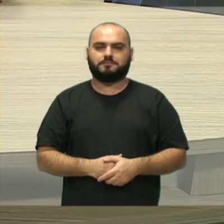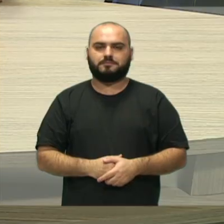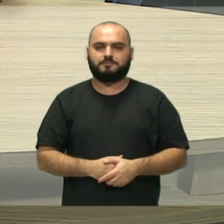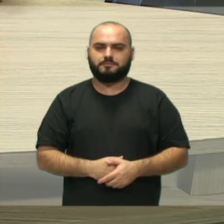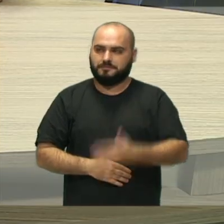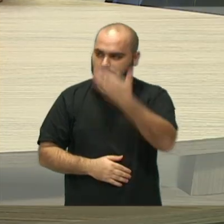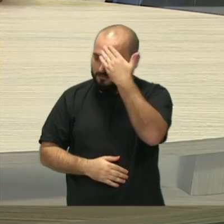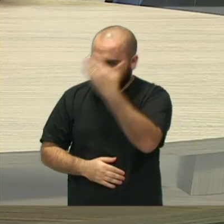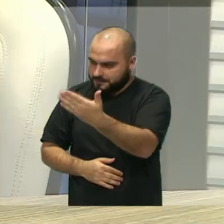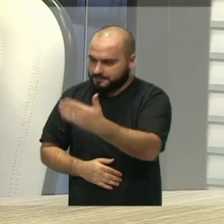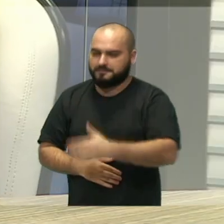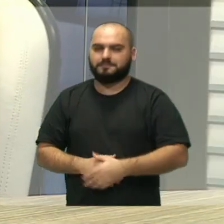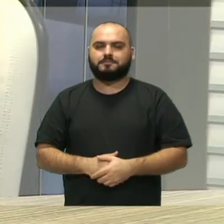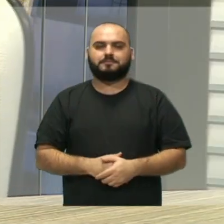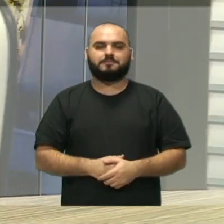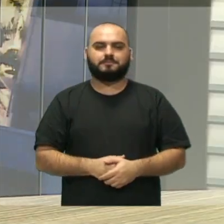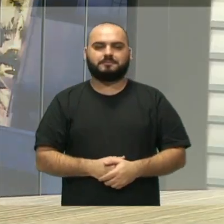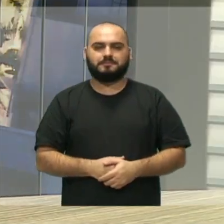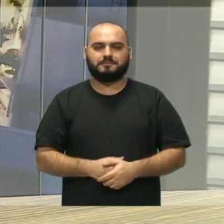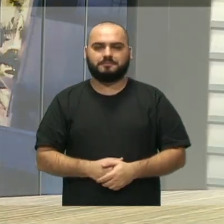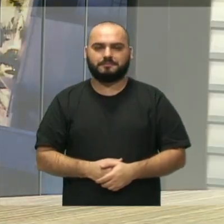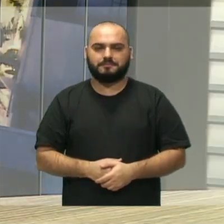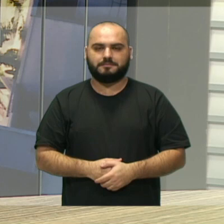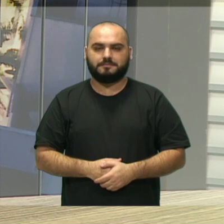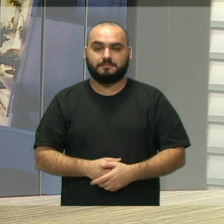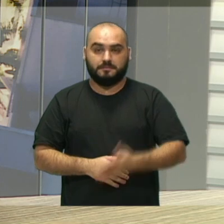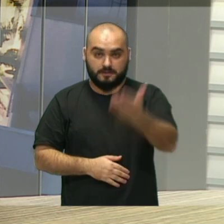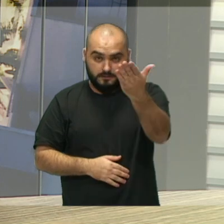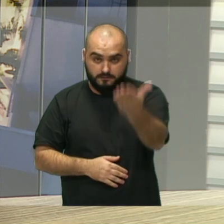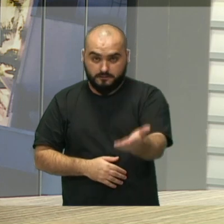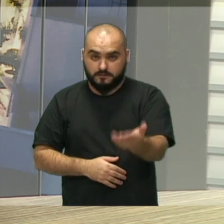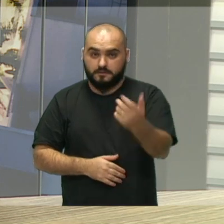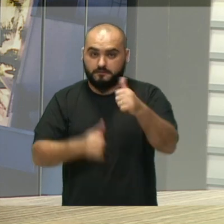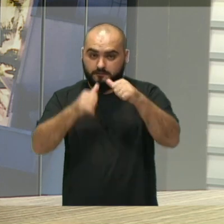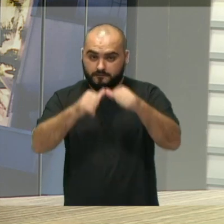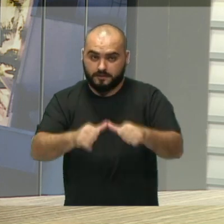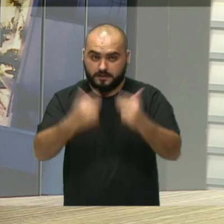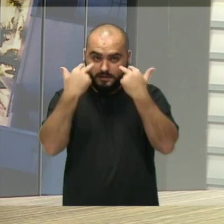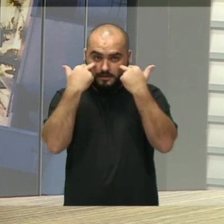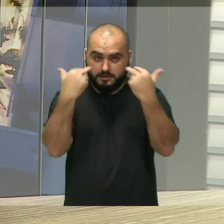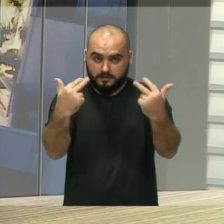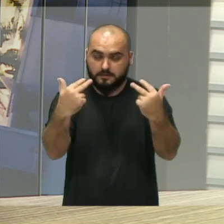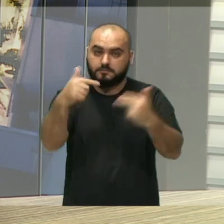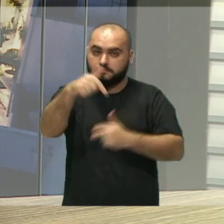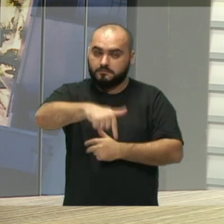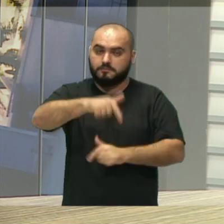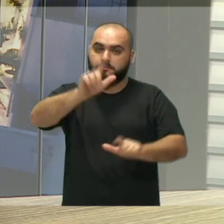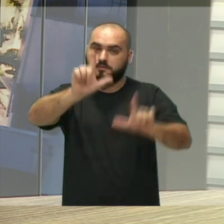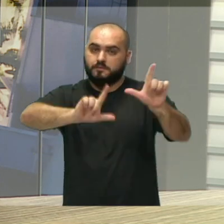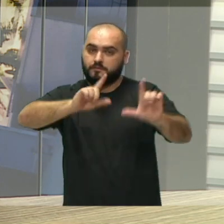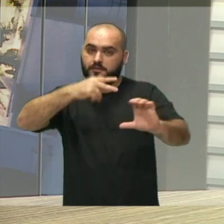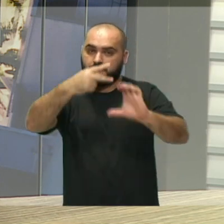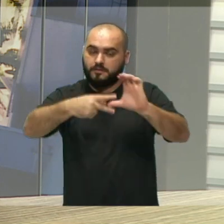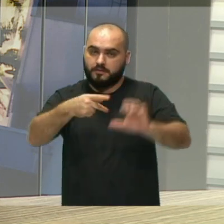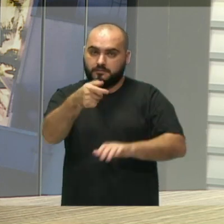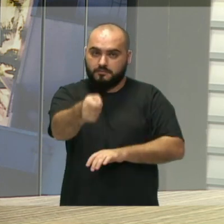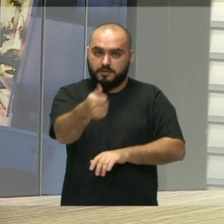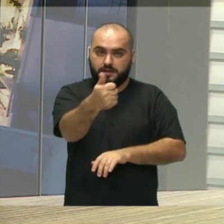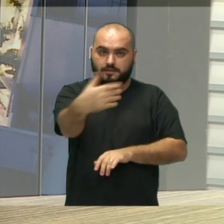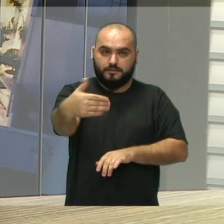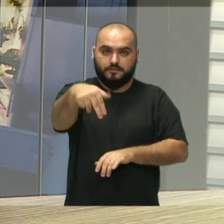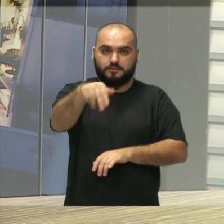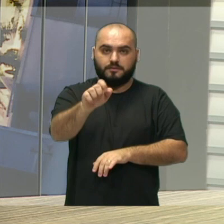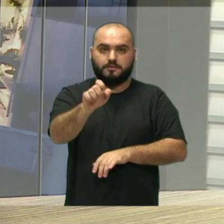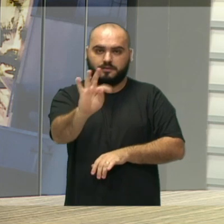Muito obrigada. E você continue assistindo a programação da TV Câmara pelo canal 14 da NET